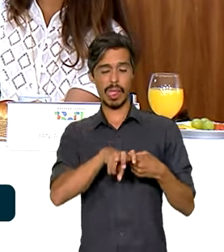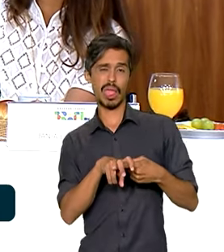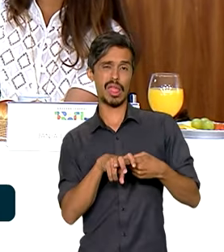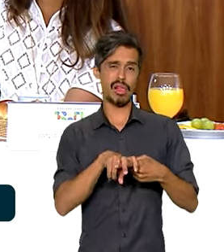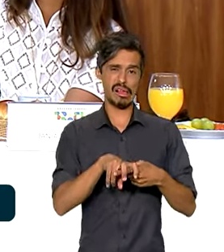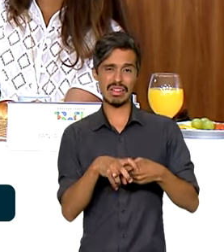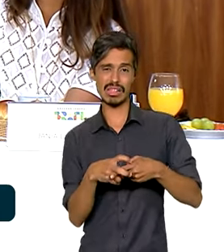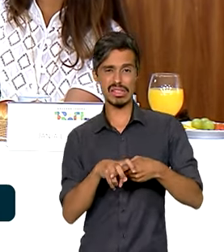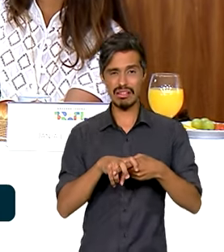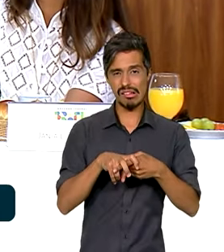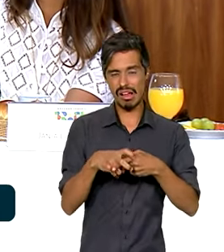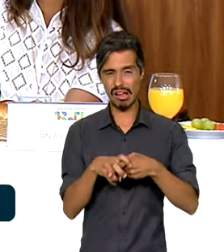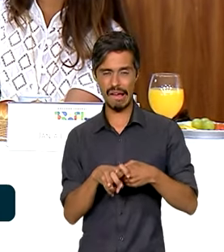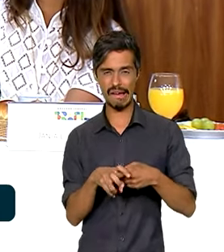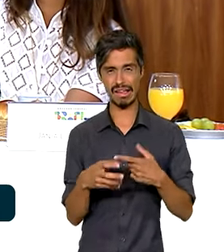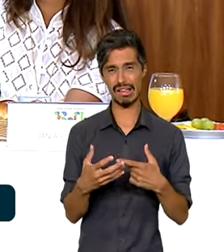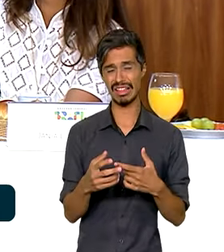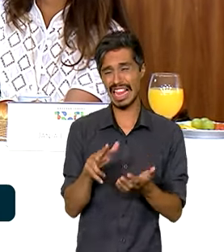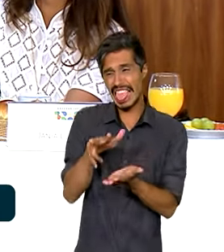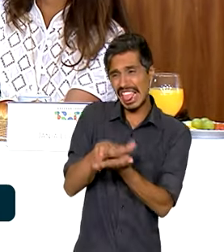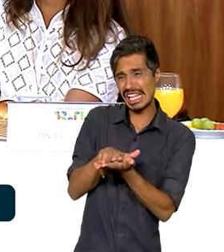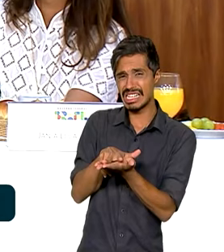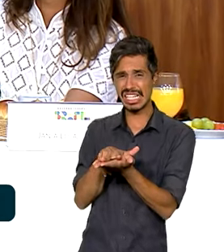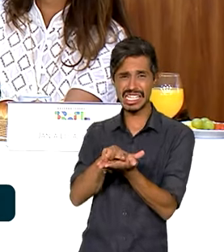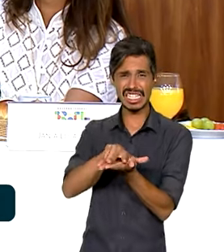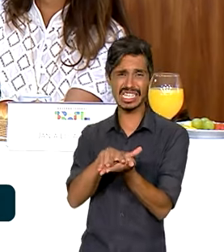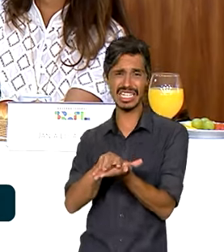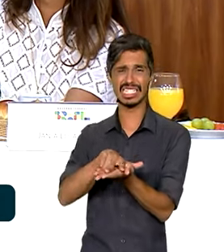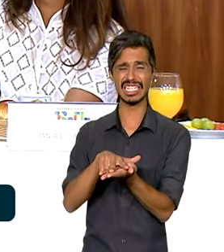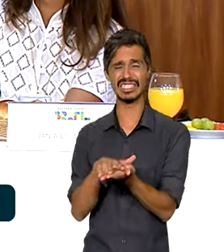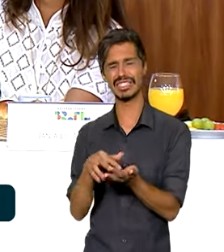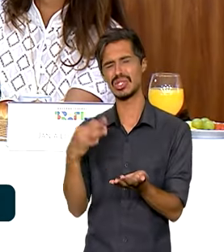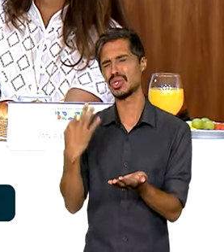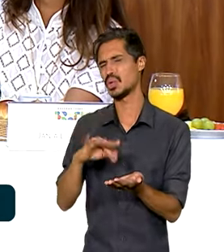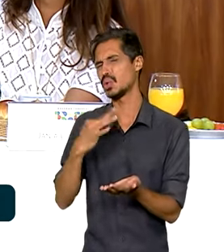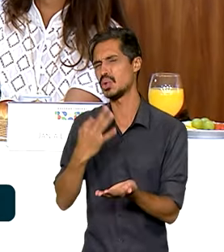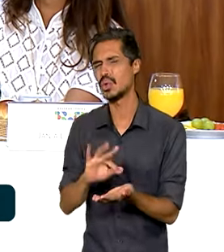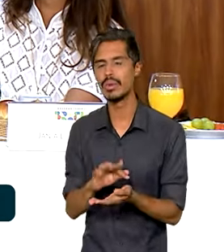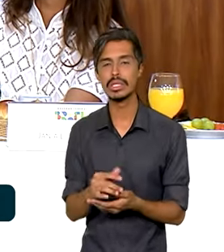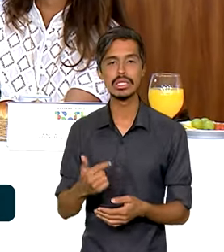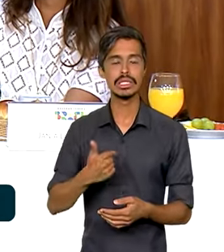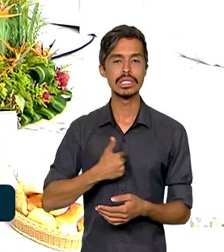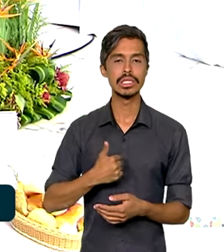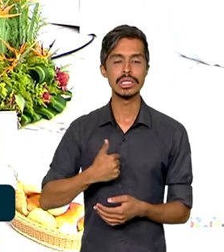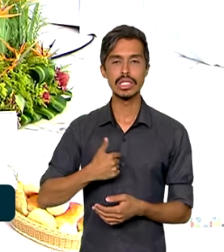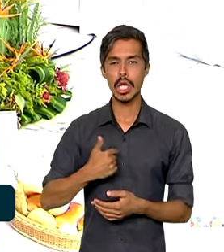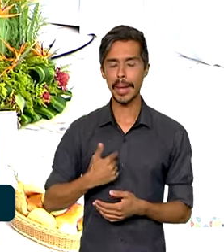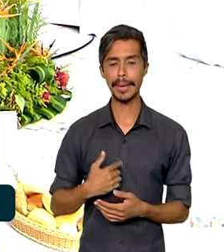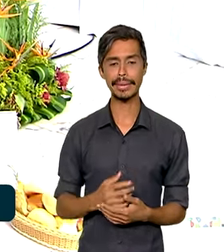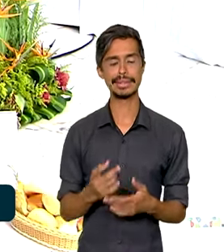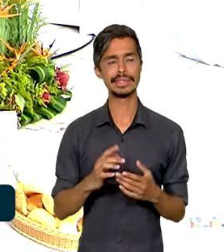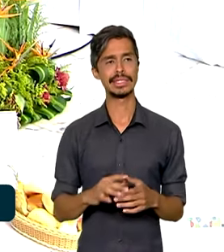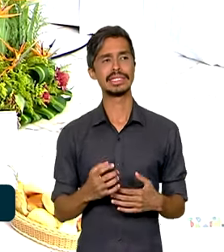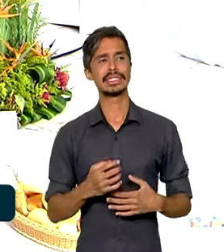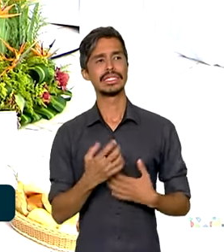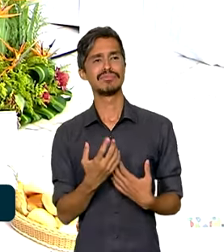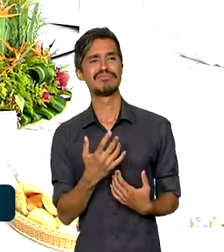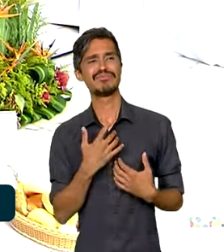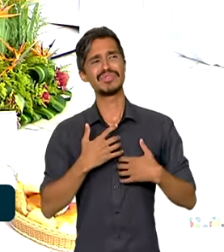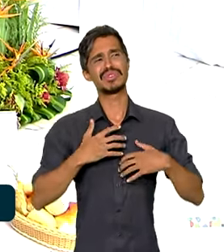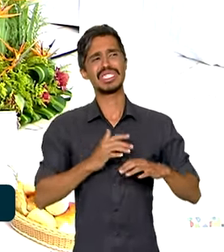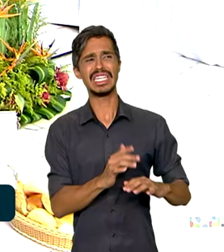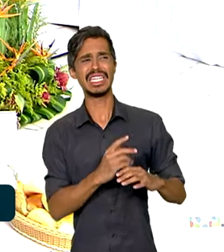você não tinha posição para deitar e eu m às vezes receoso de me submeter a uma